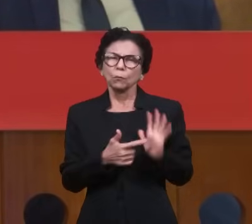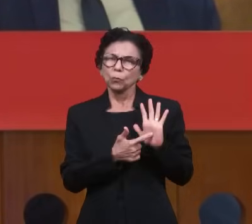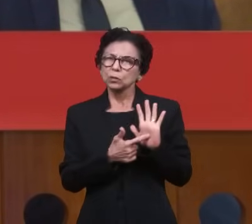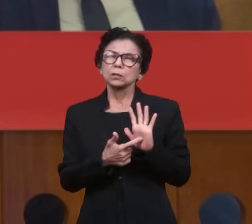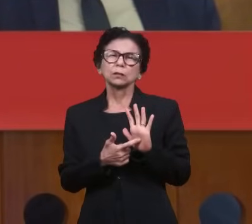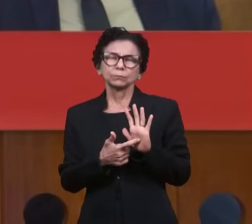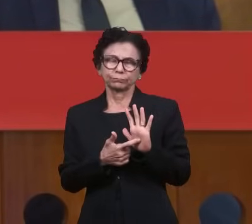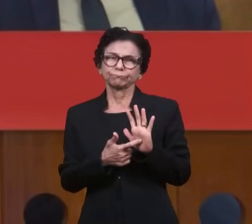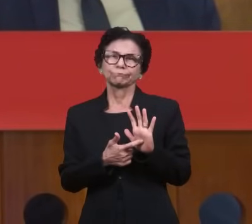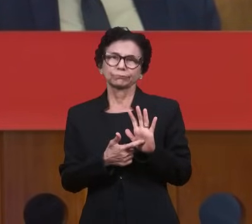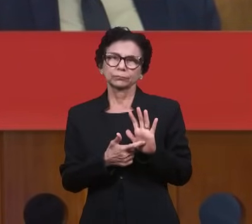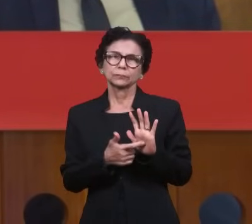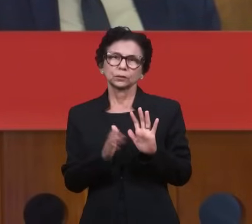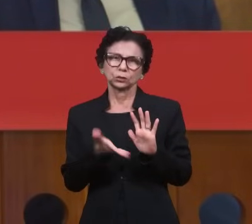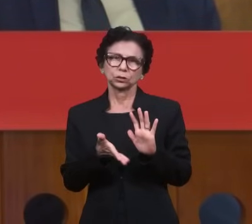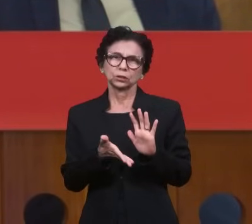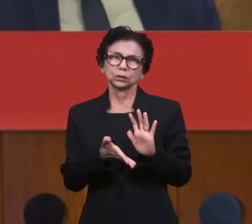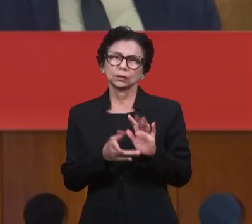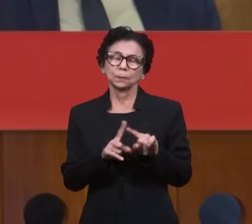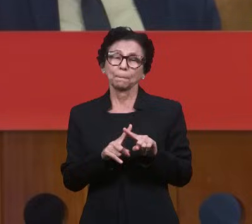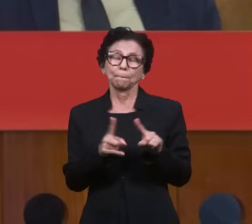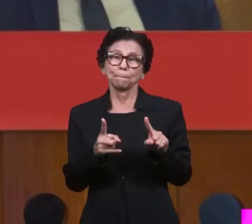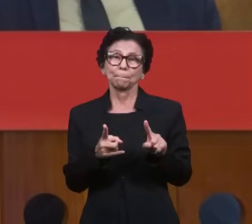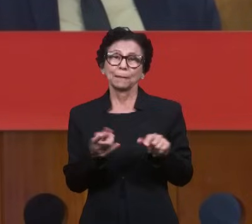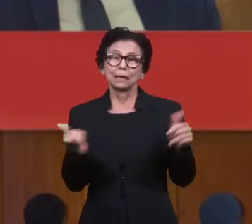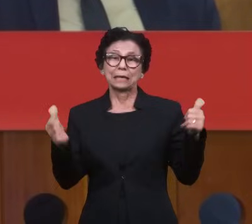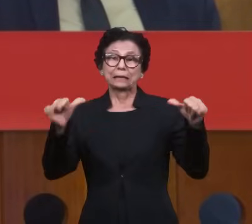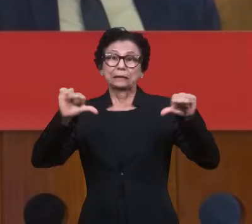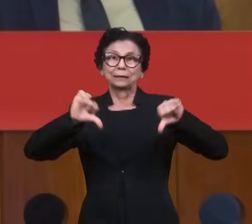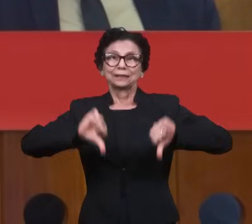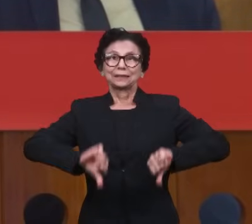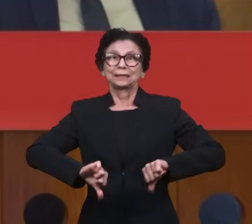aí está, mas a maior crise é da alma.